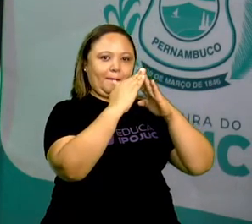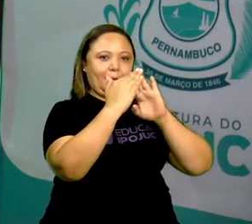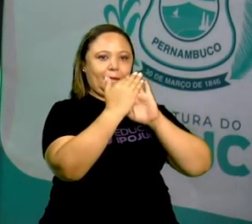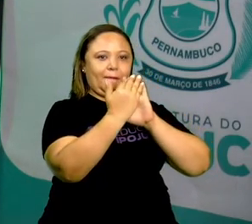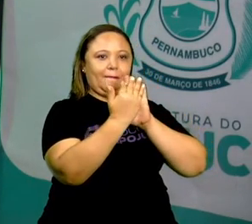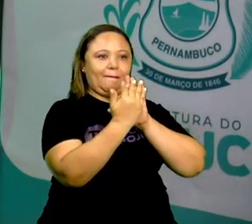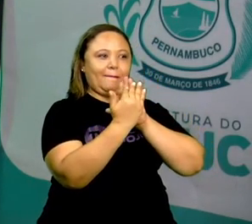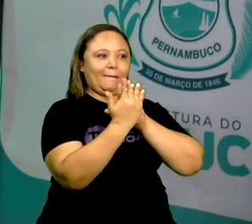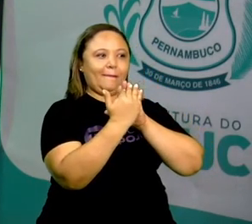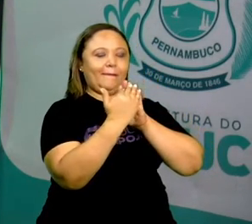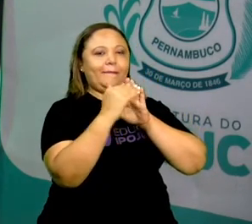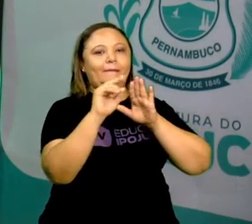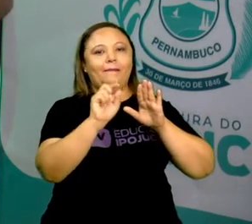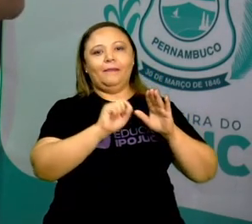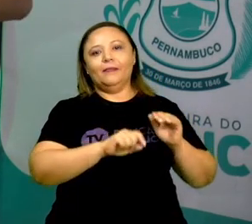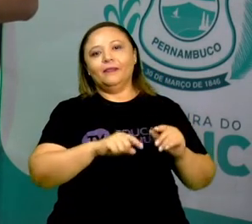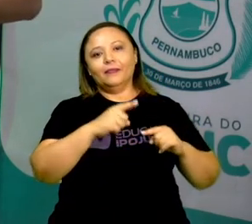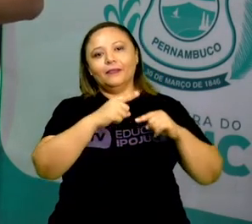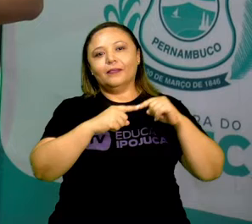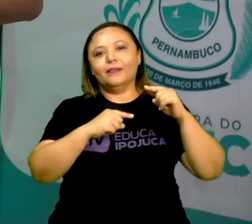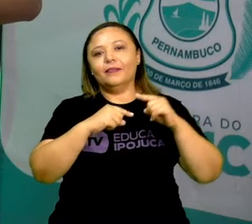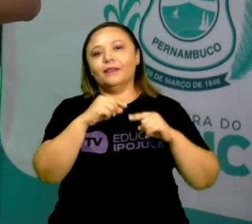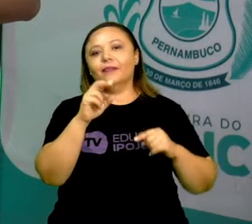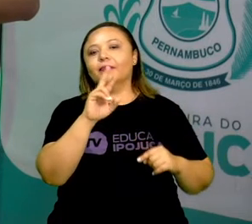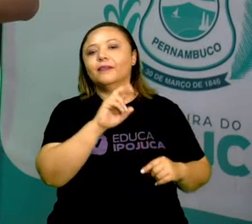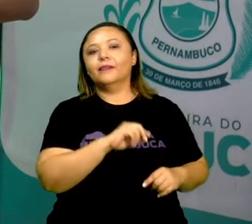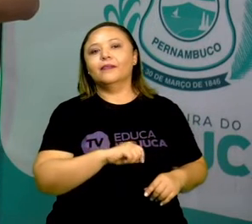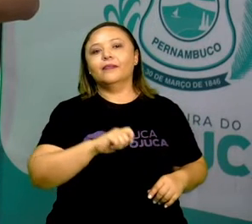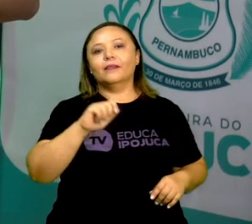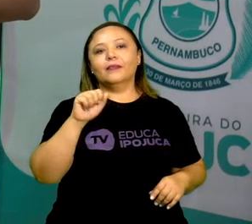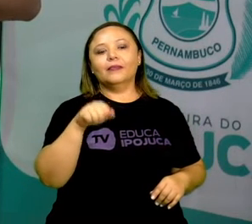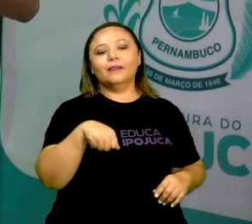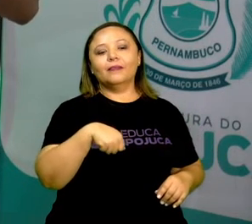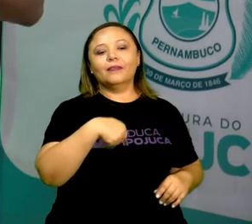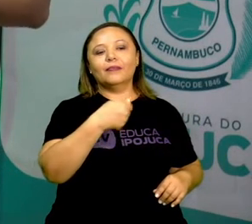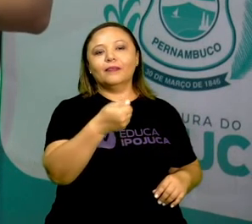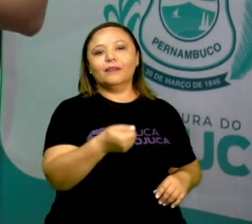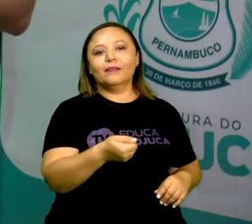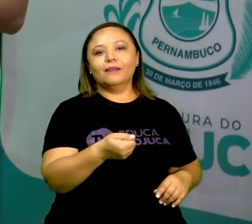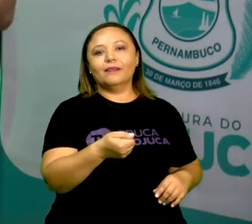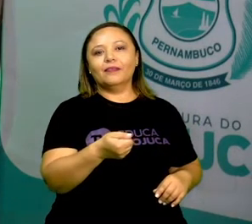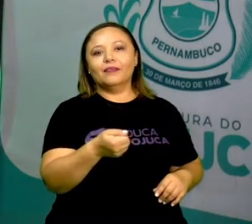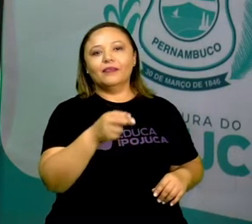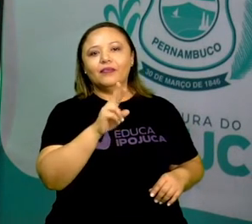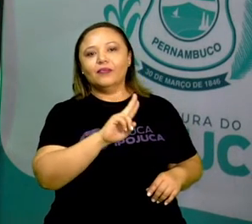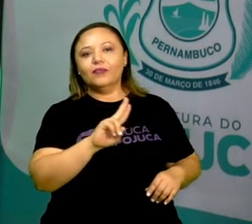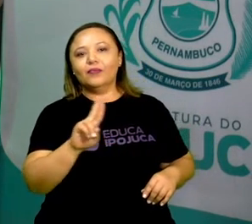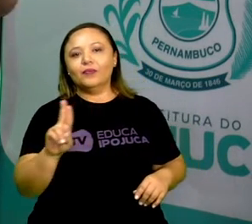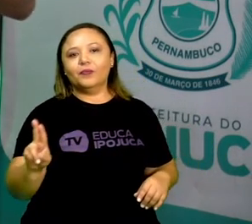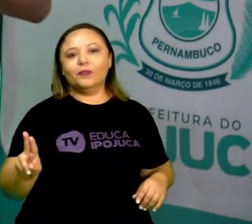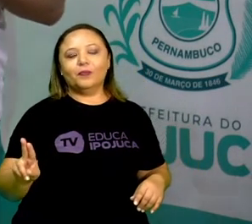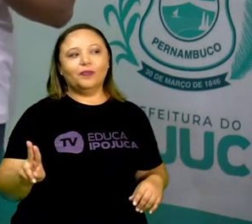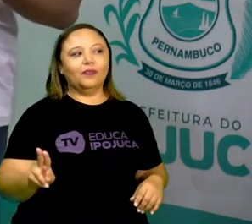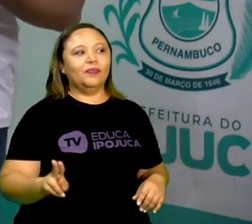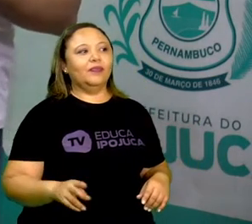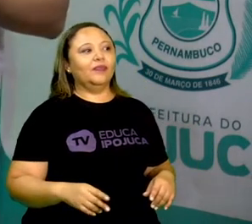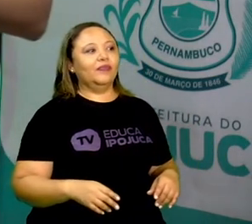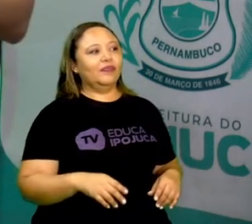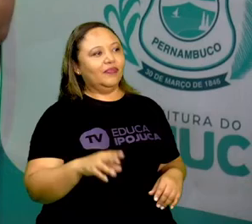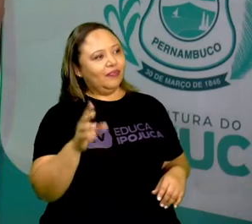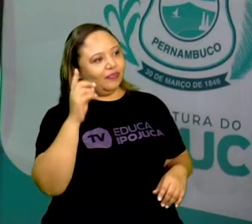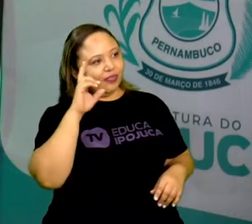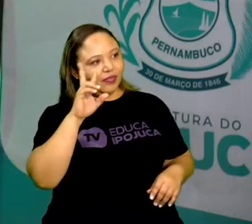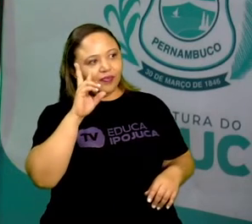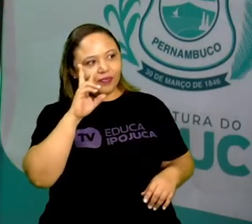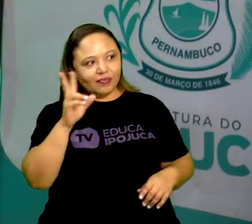objeto vai nos lembrar a pirâmide e Como suporte eu trouxe algumas dicas aqui